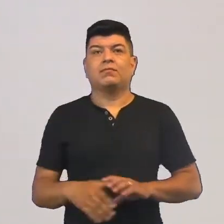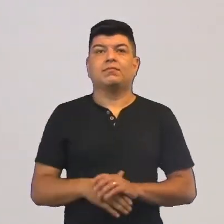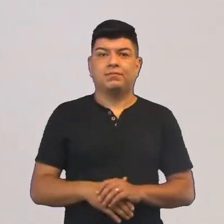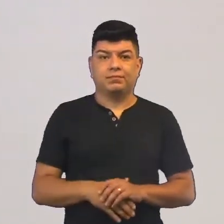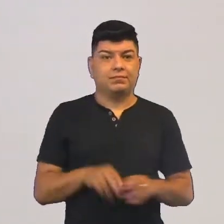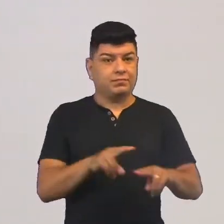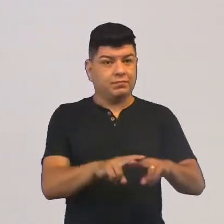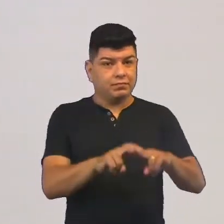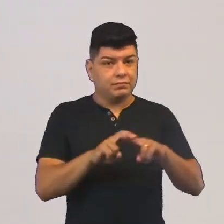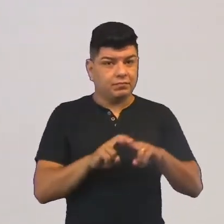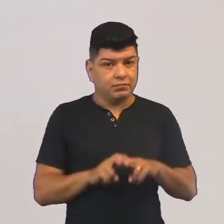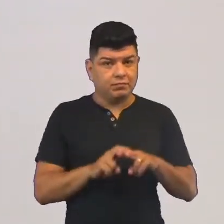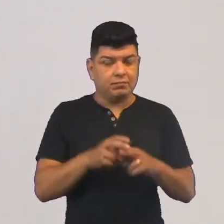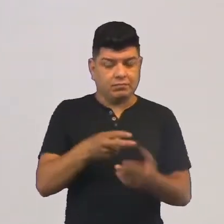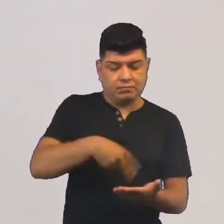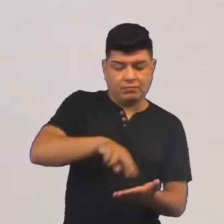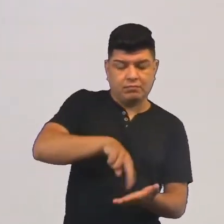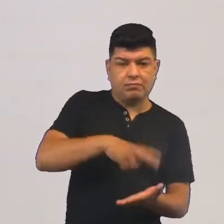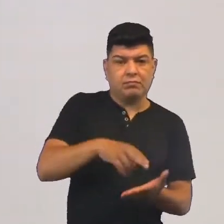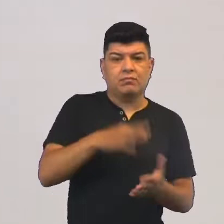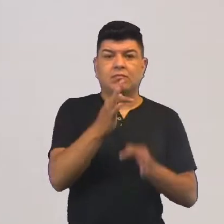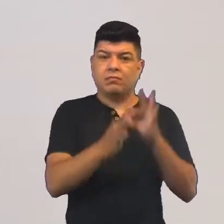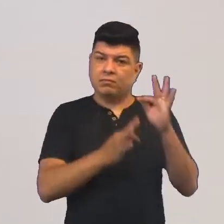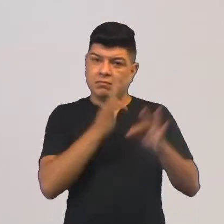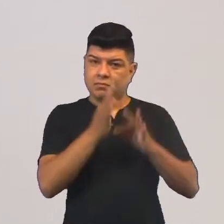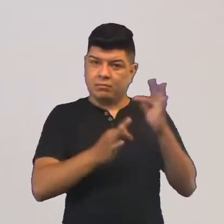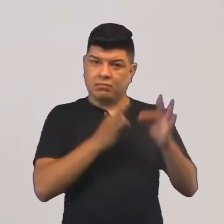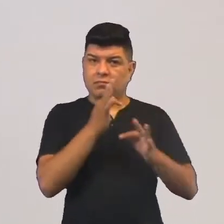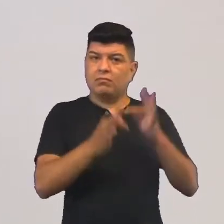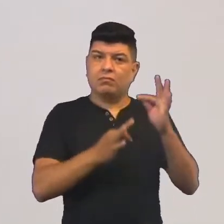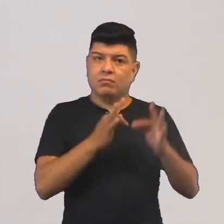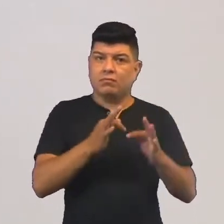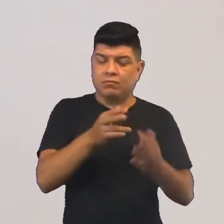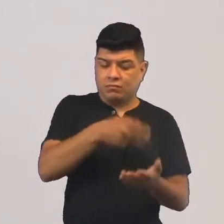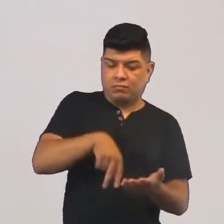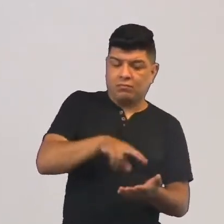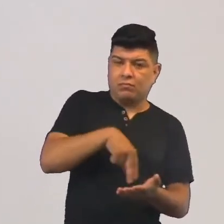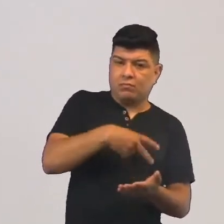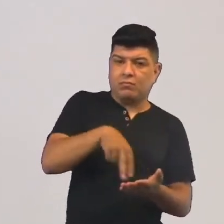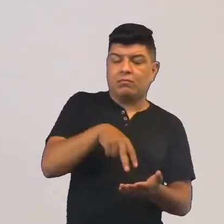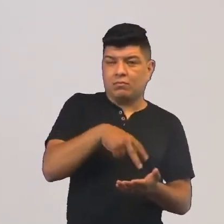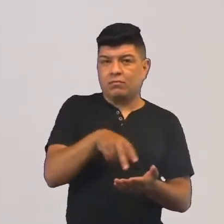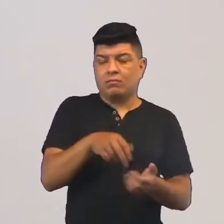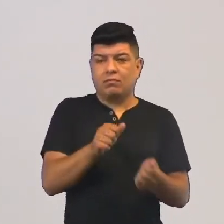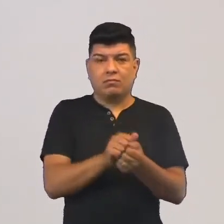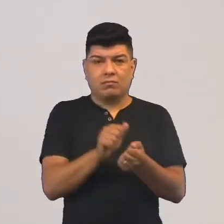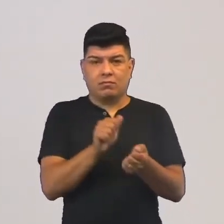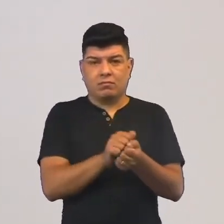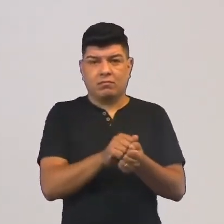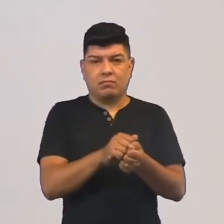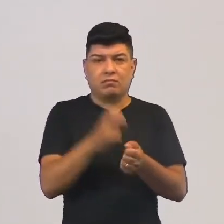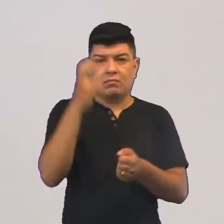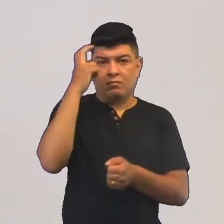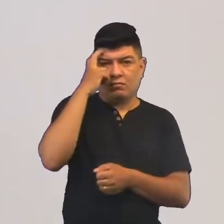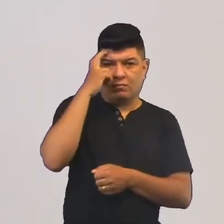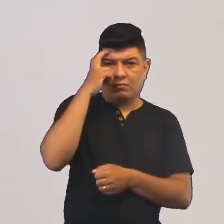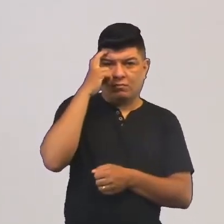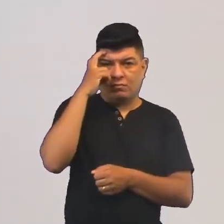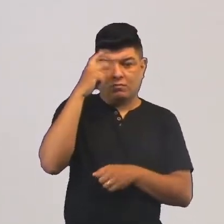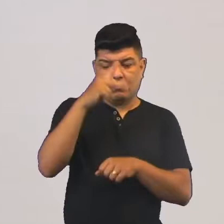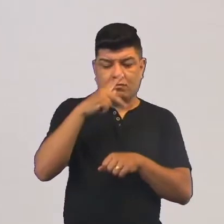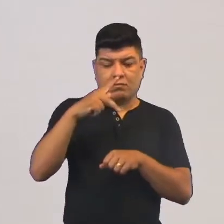né? Então, danças folclóricas são aquelas danças que fazem parte da cultura